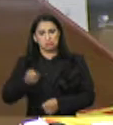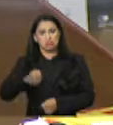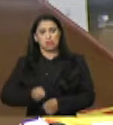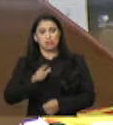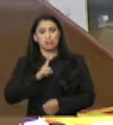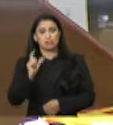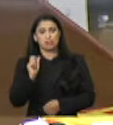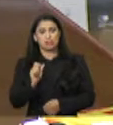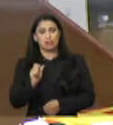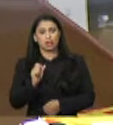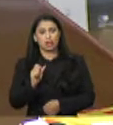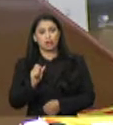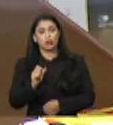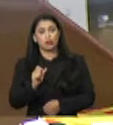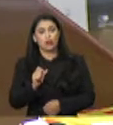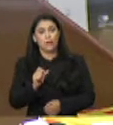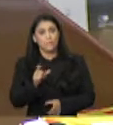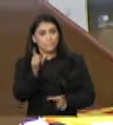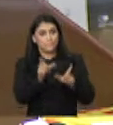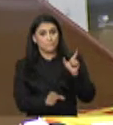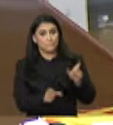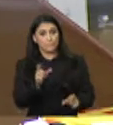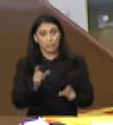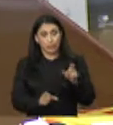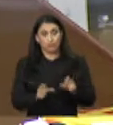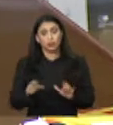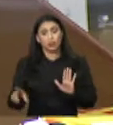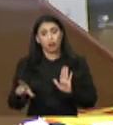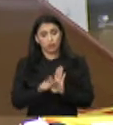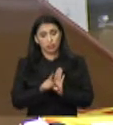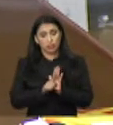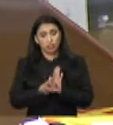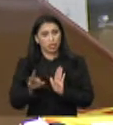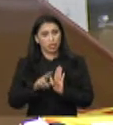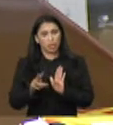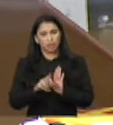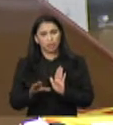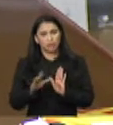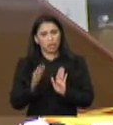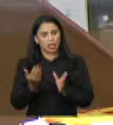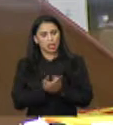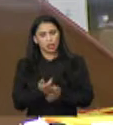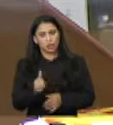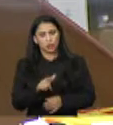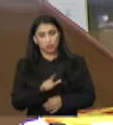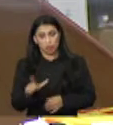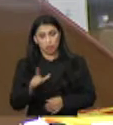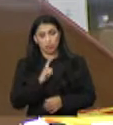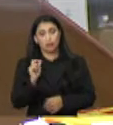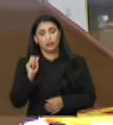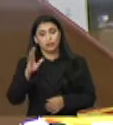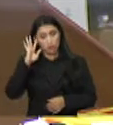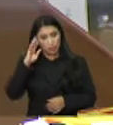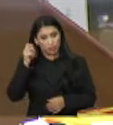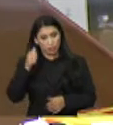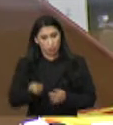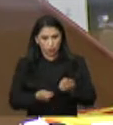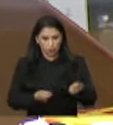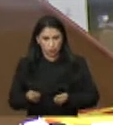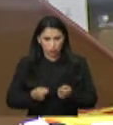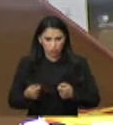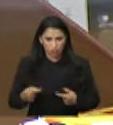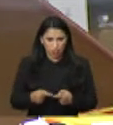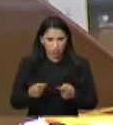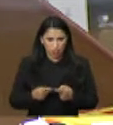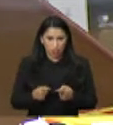destinado à aplicação de sanções de caráter pessoal previstas nesta lei e não constitui ação civil verdade seu ajuizamento para o controle